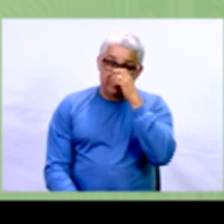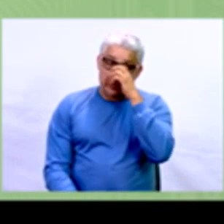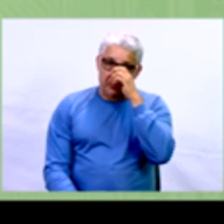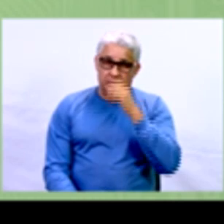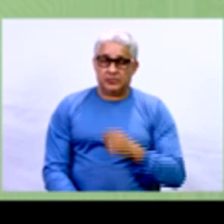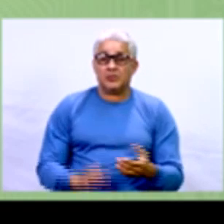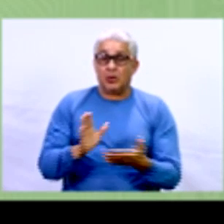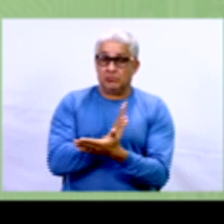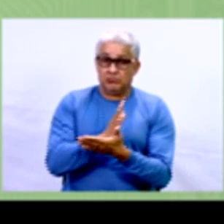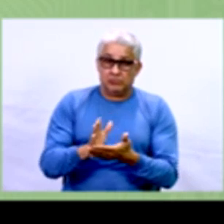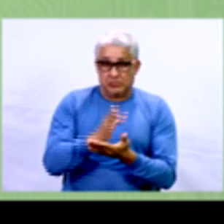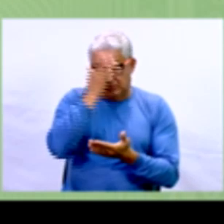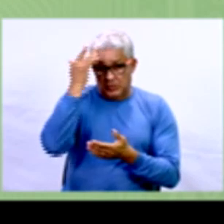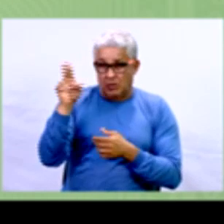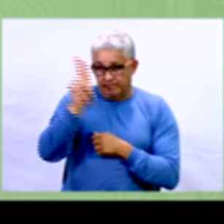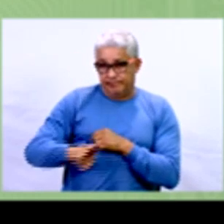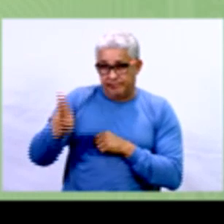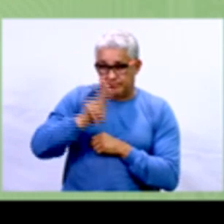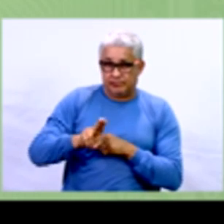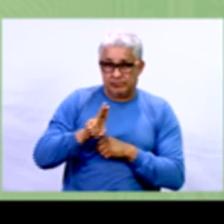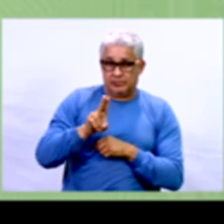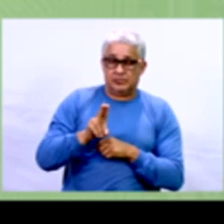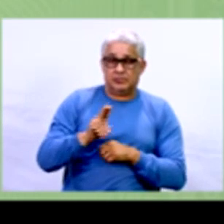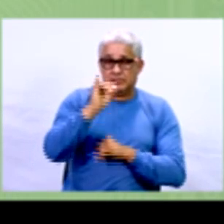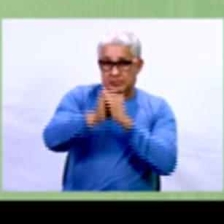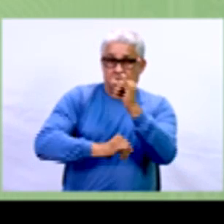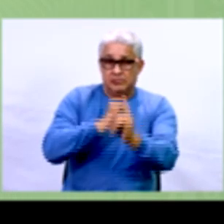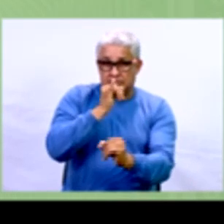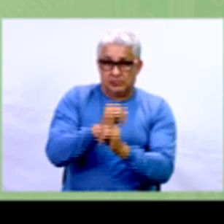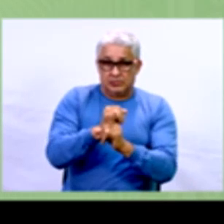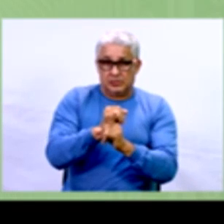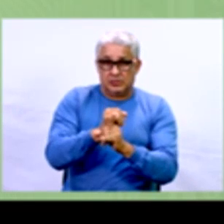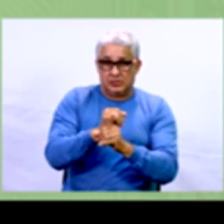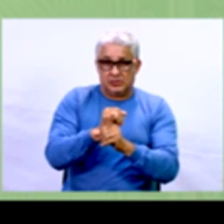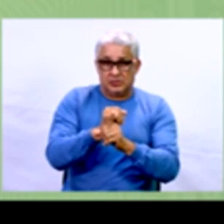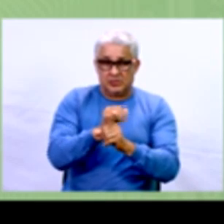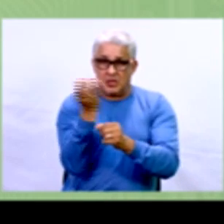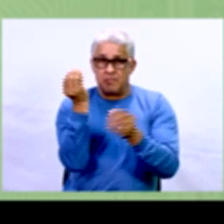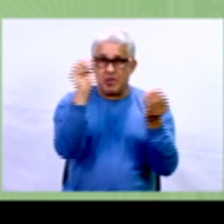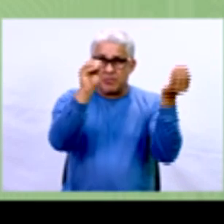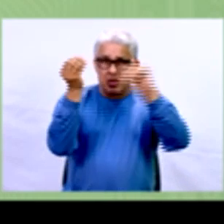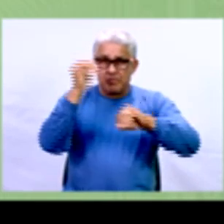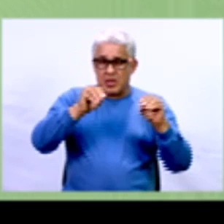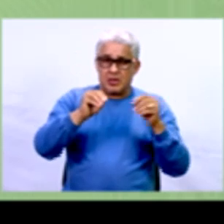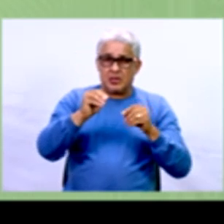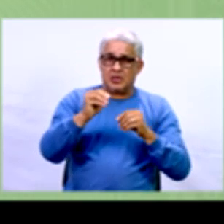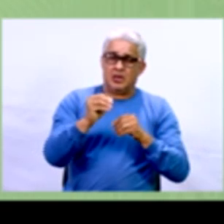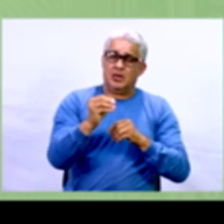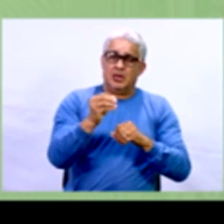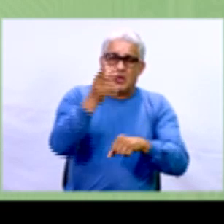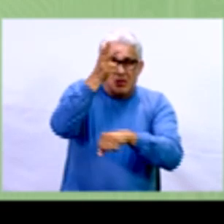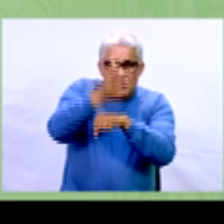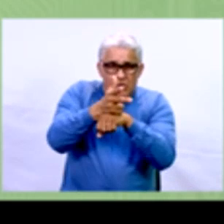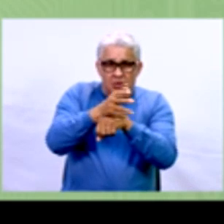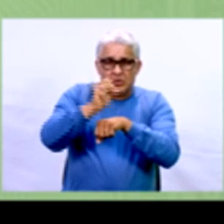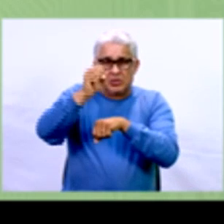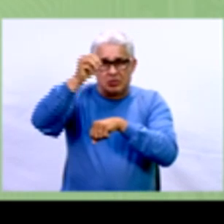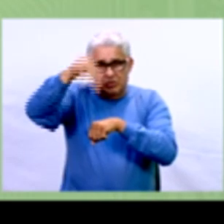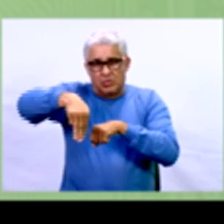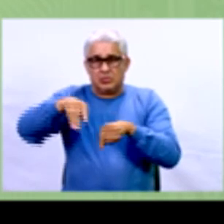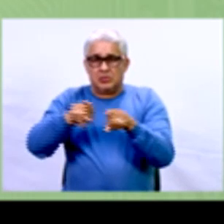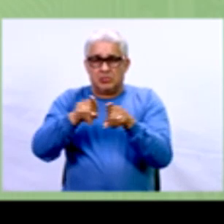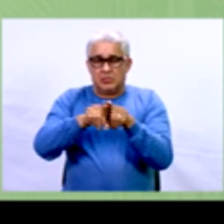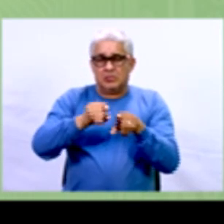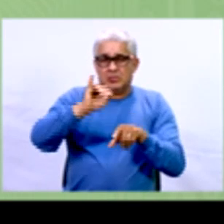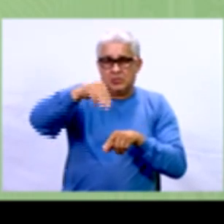Muitos usuários estão usando a internet para publicar seus vídeos, sons e imagens. Mas afinal, o